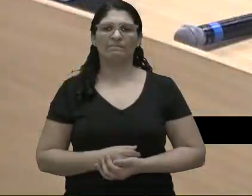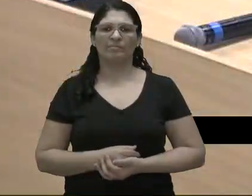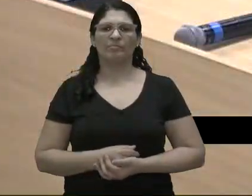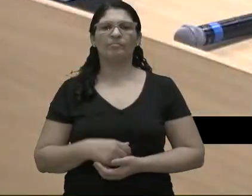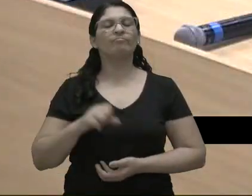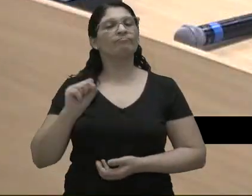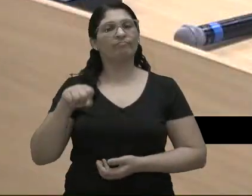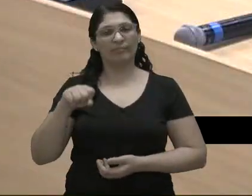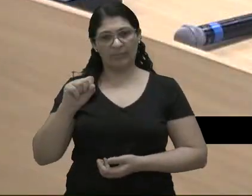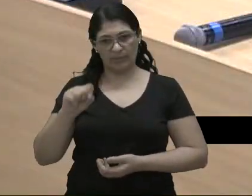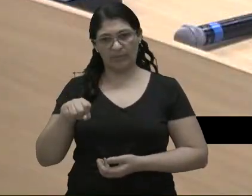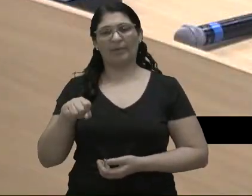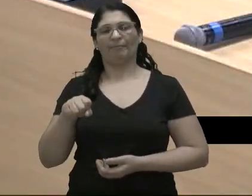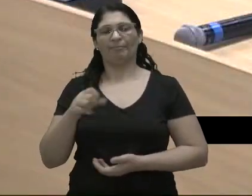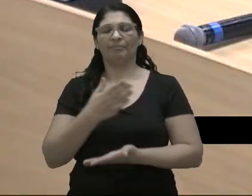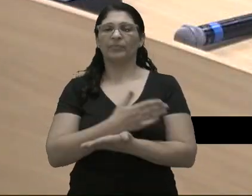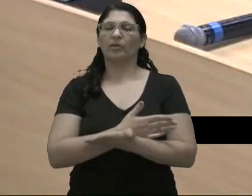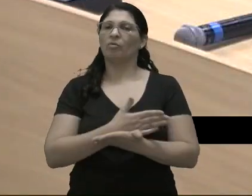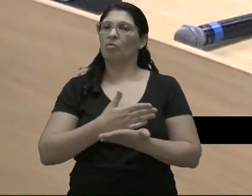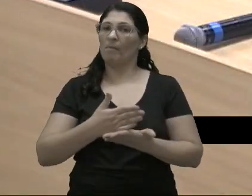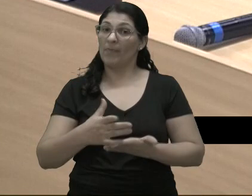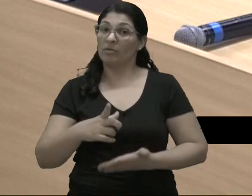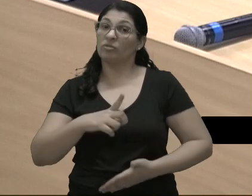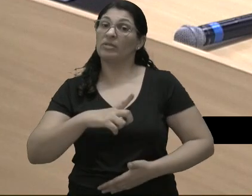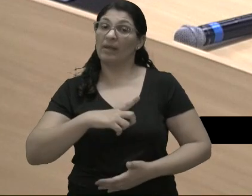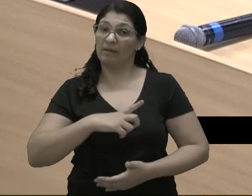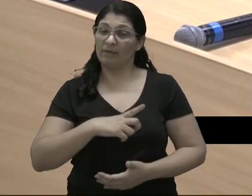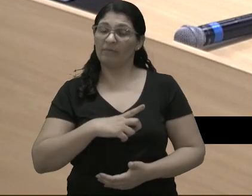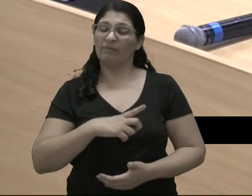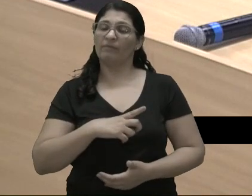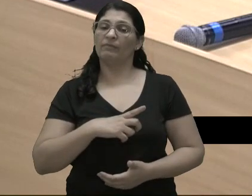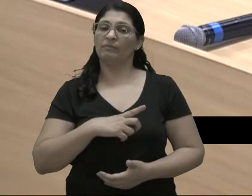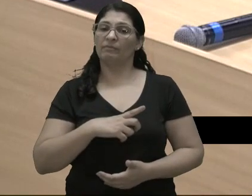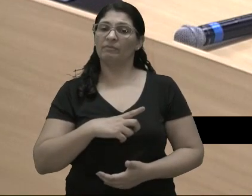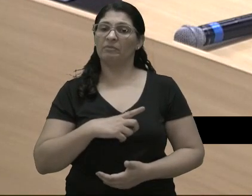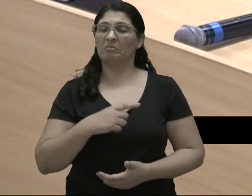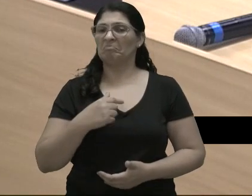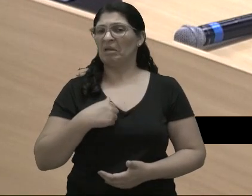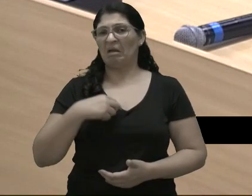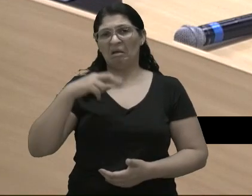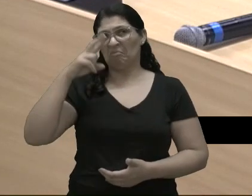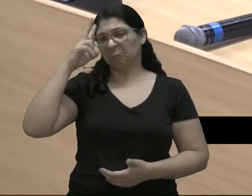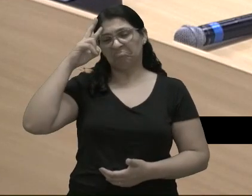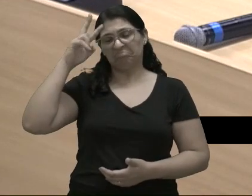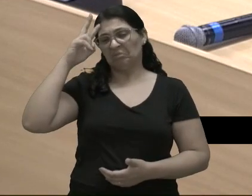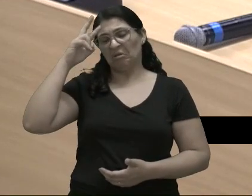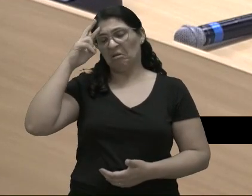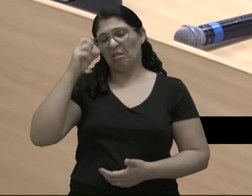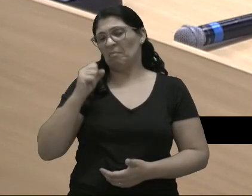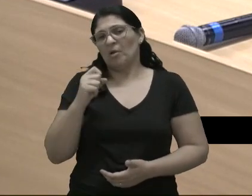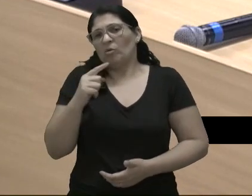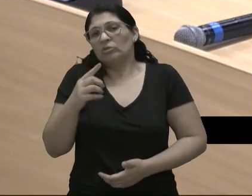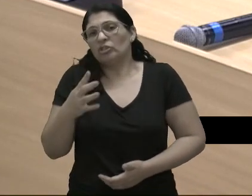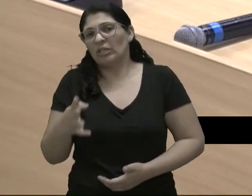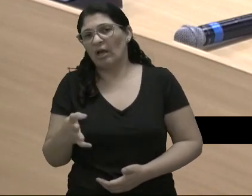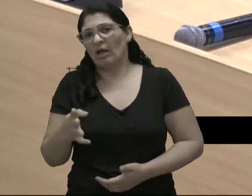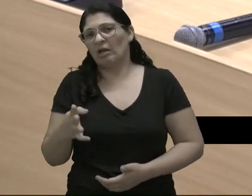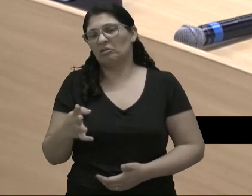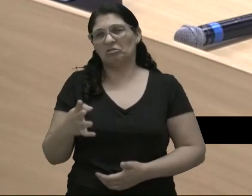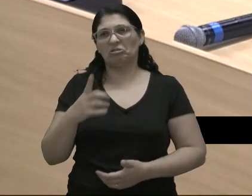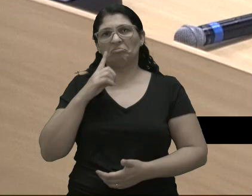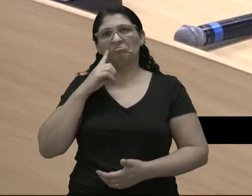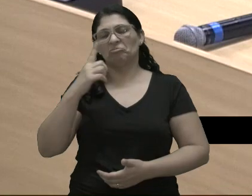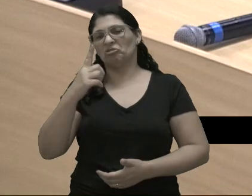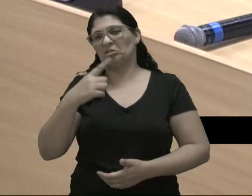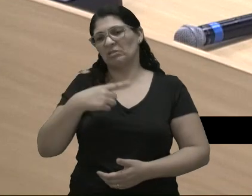Sim, desde o começo teve. Eu não me recordo a quantidade de vezes que foi